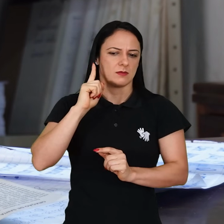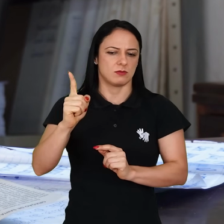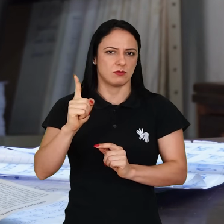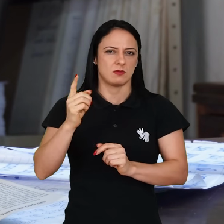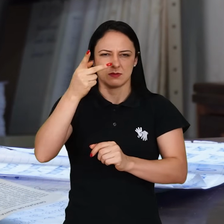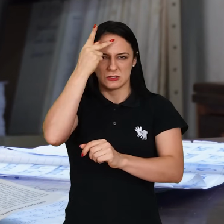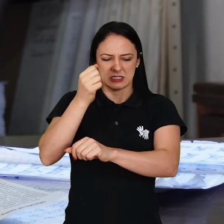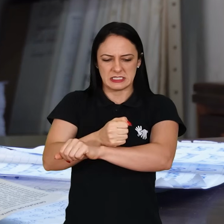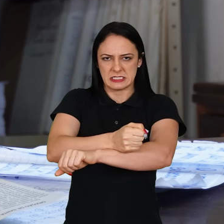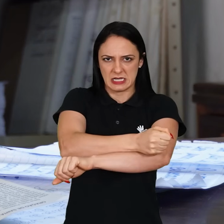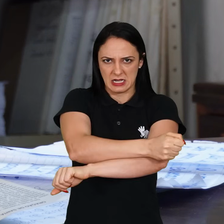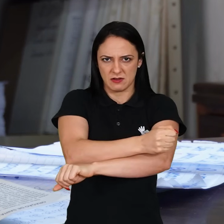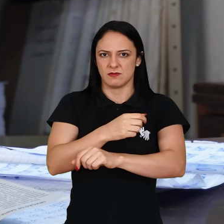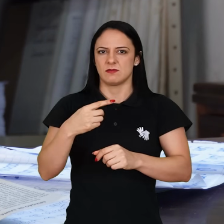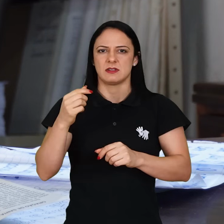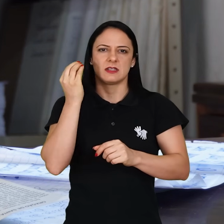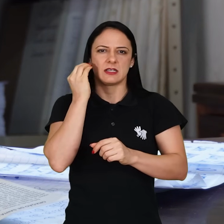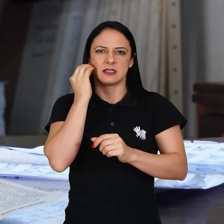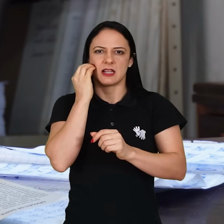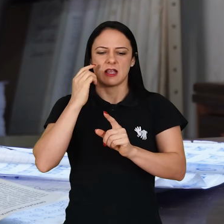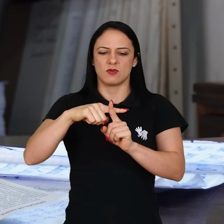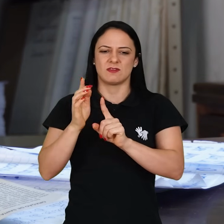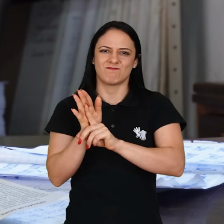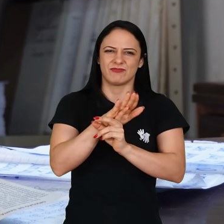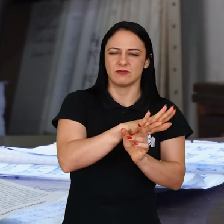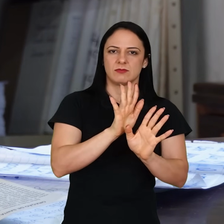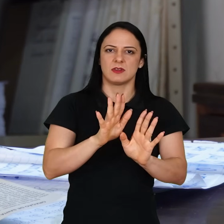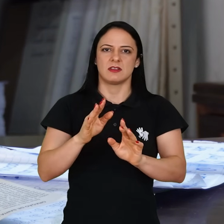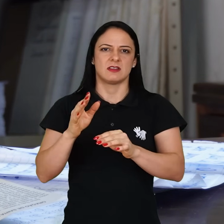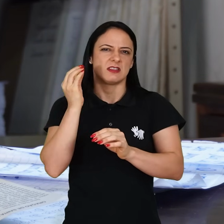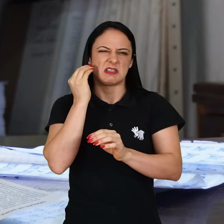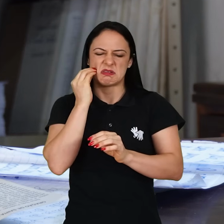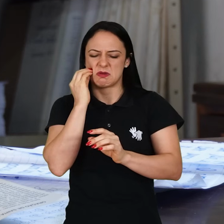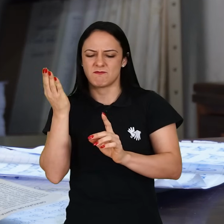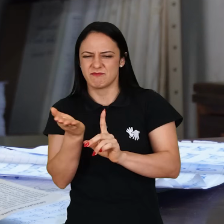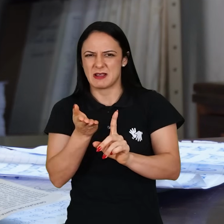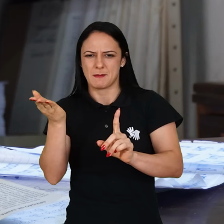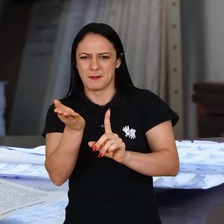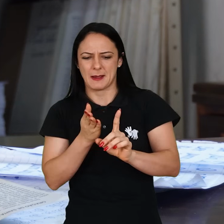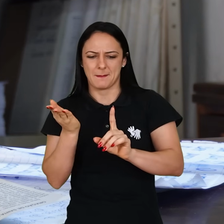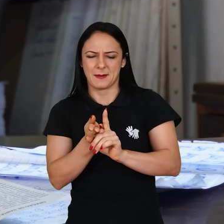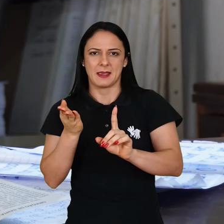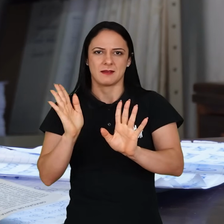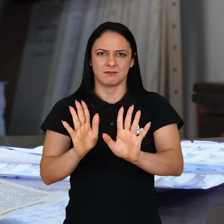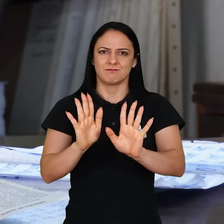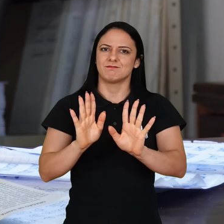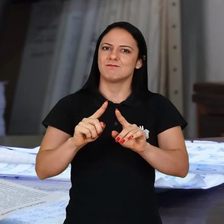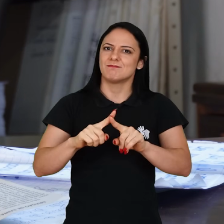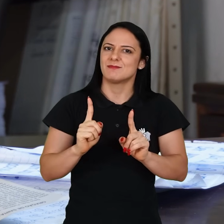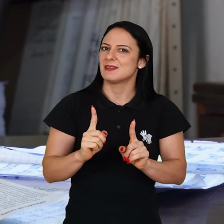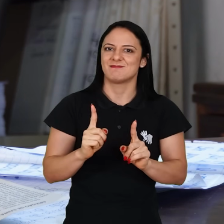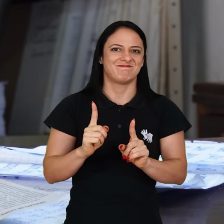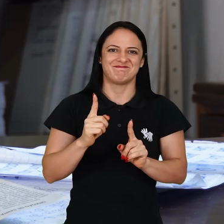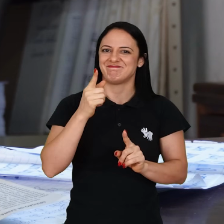os escravos empregados para derrubar a cruz. Foram com foices, machados e outros materiais para derrubar